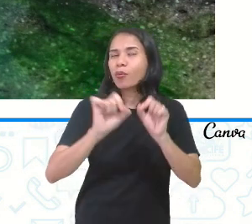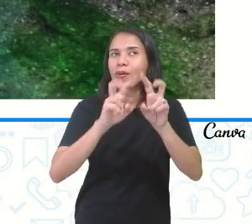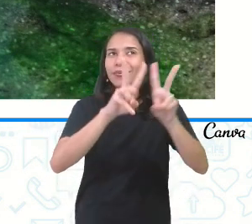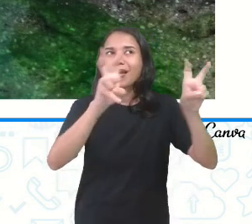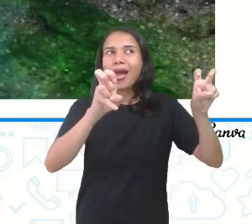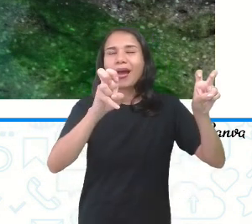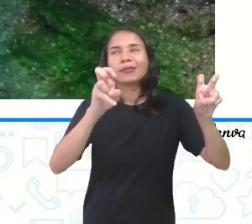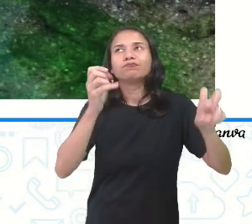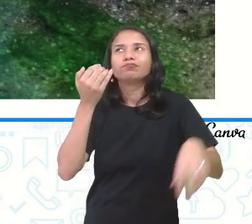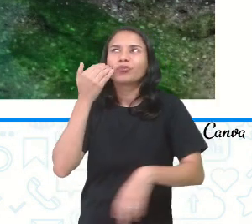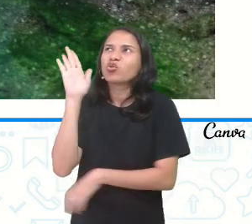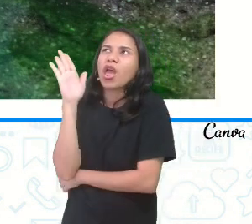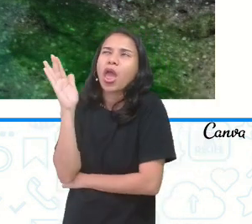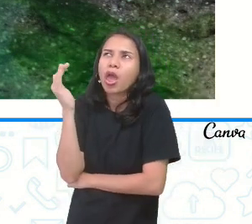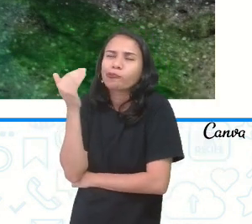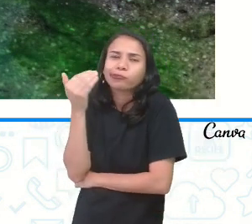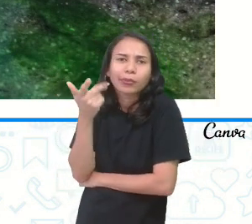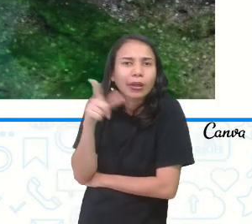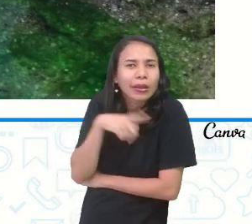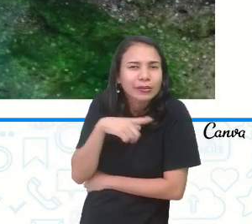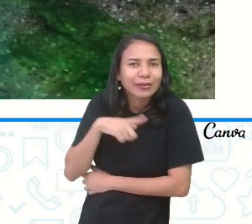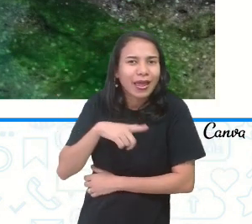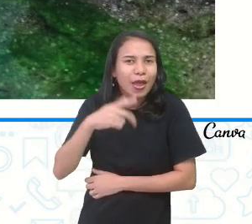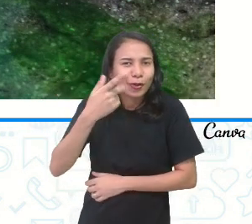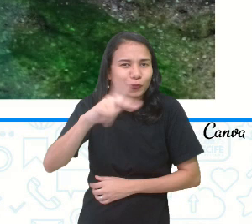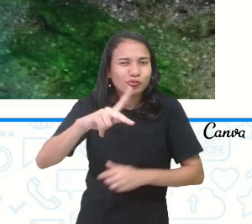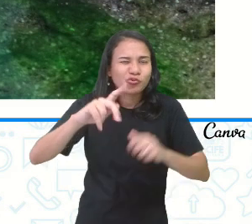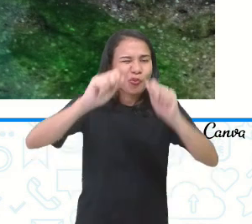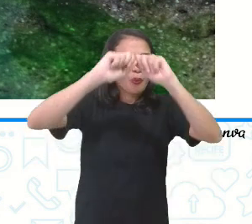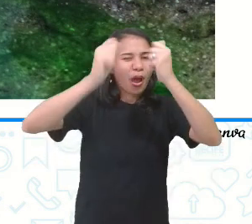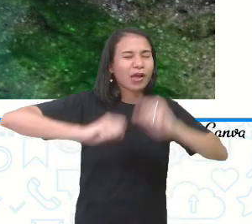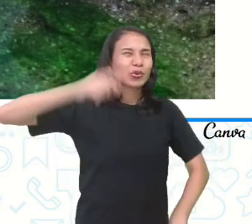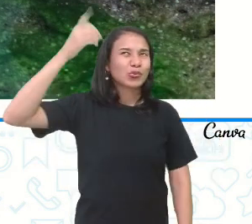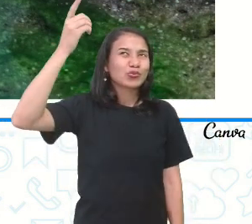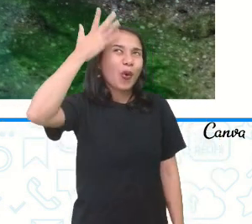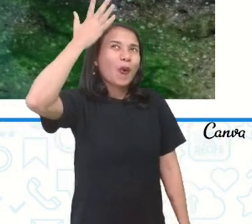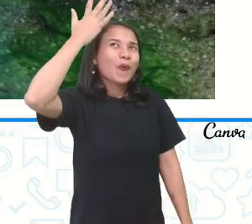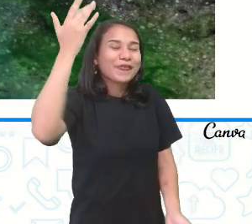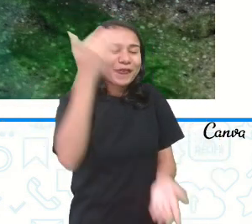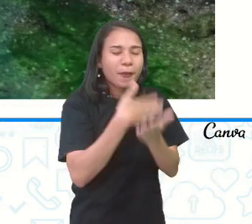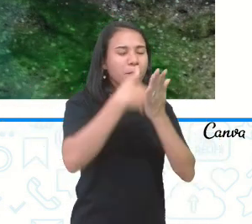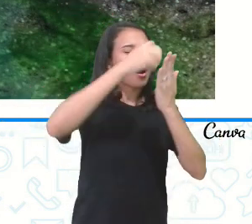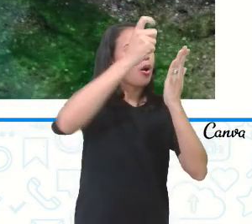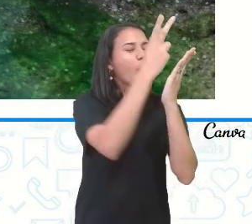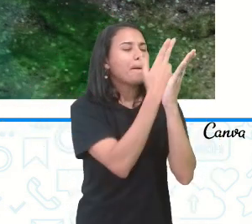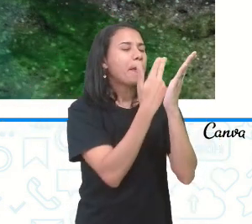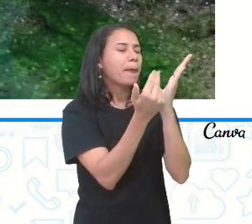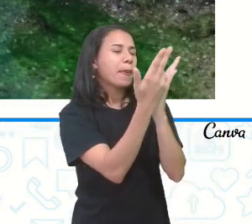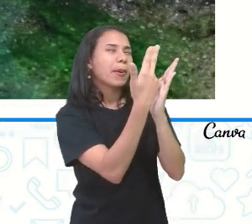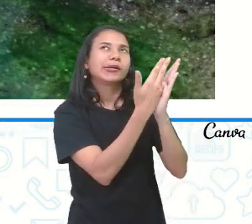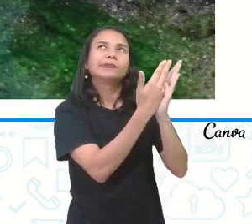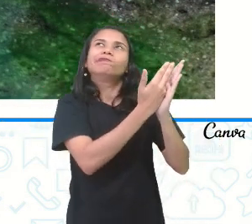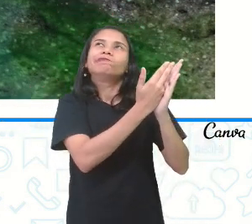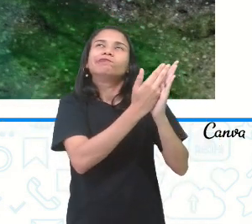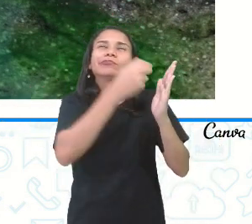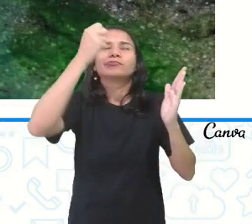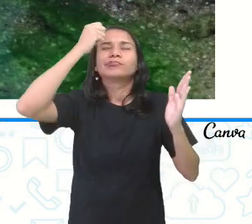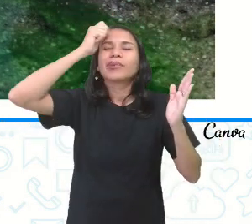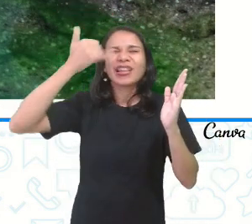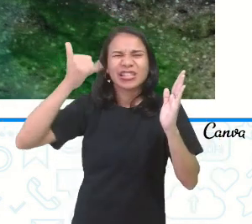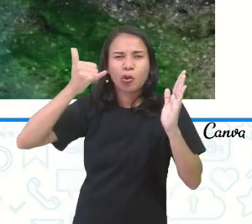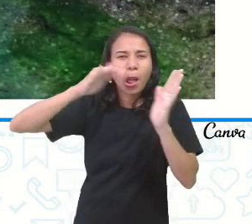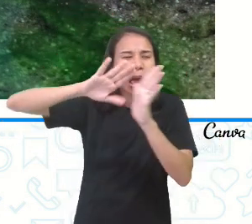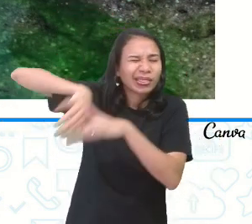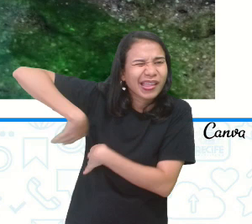De repente, você nem sabe, mas você é um artista, né? E lá começa a desenhar, para um pouquinho, solta o